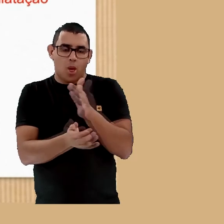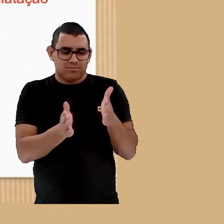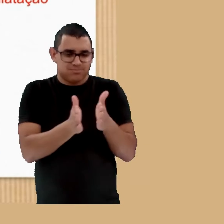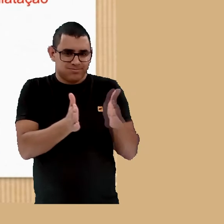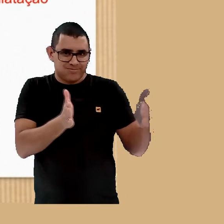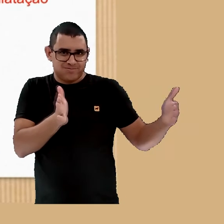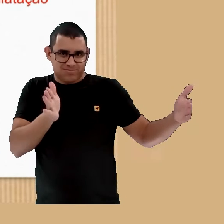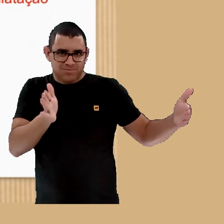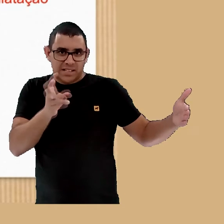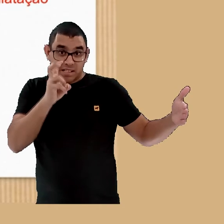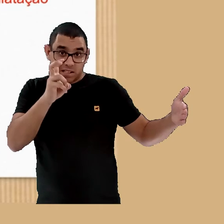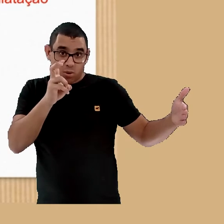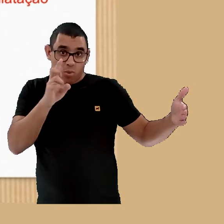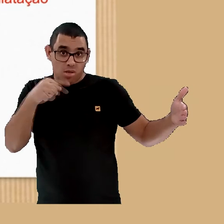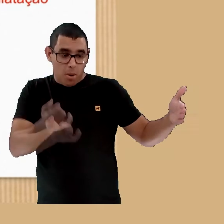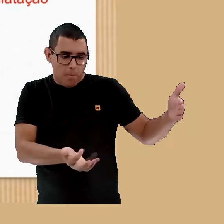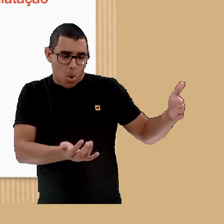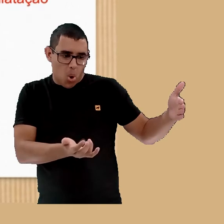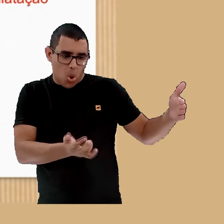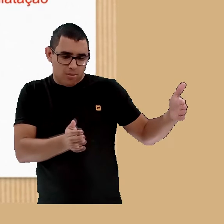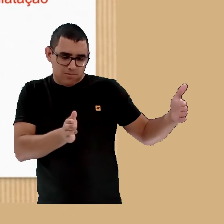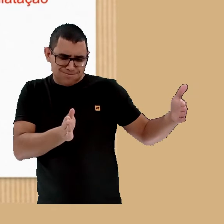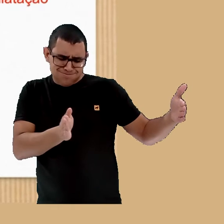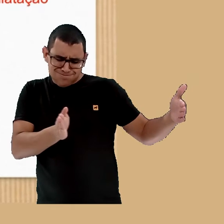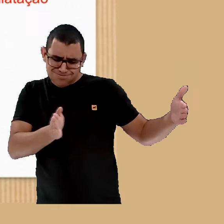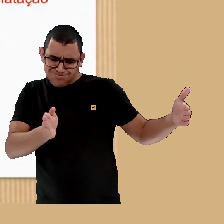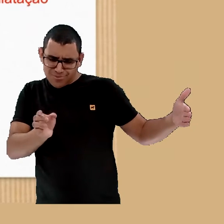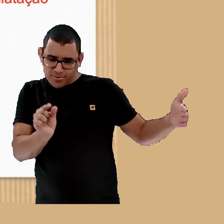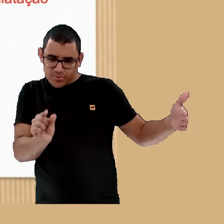chumbo ser aquecida até 80 graus Celsius.